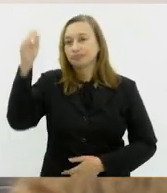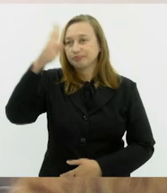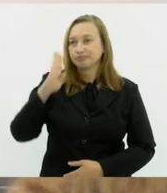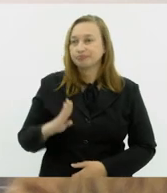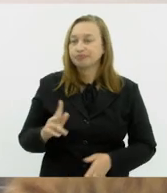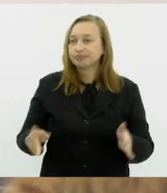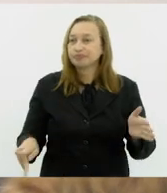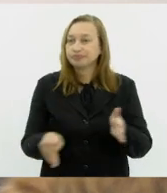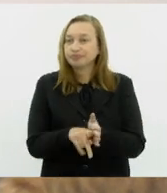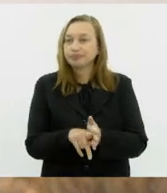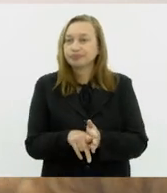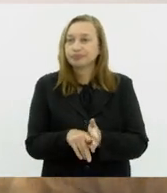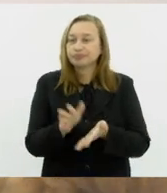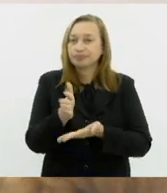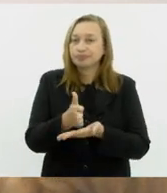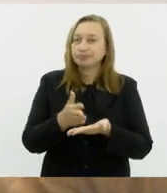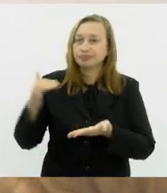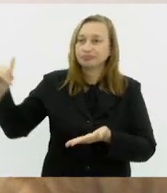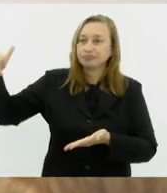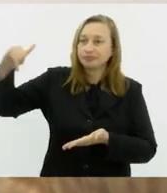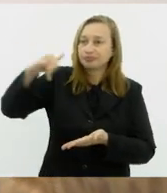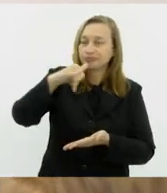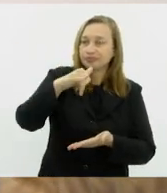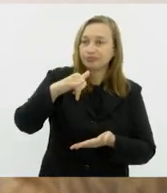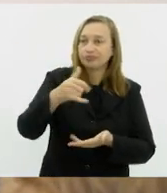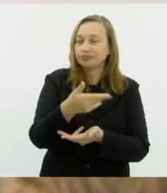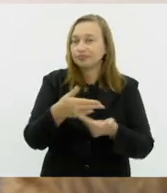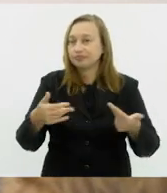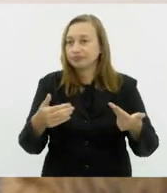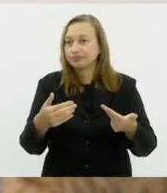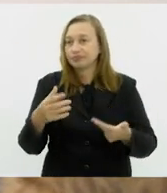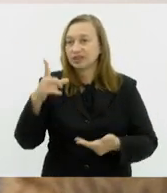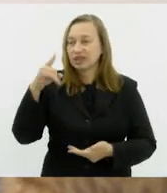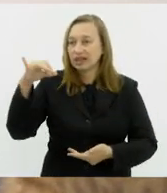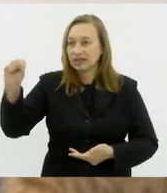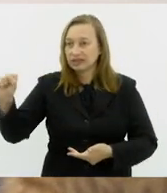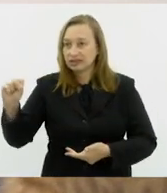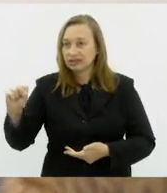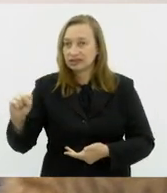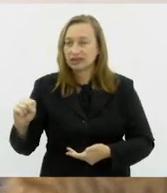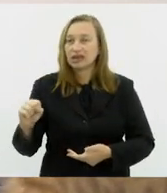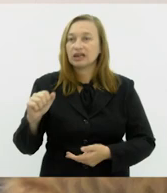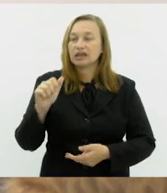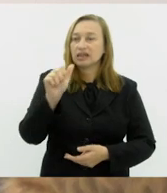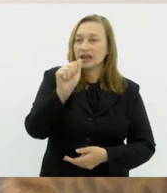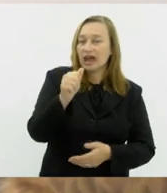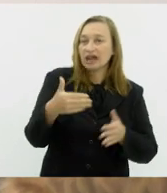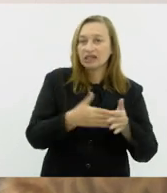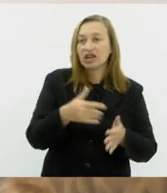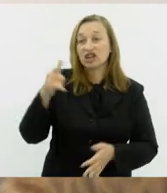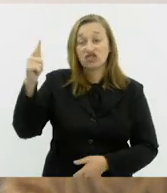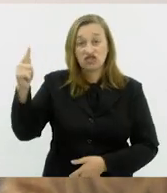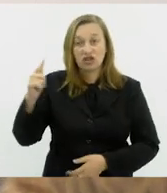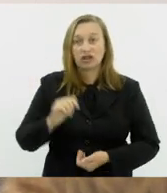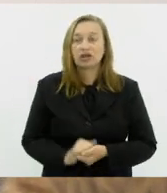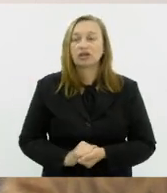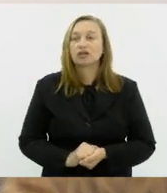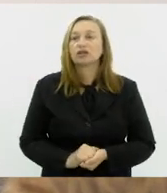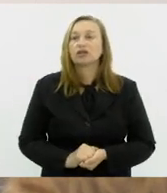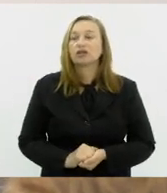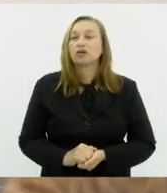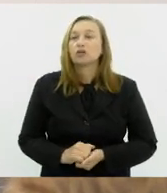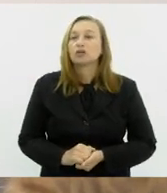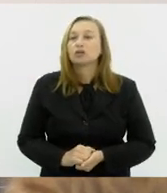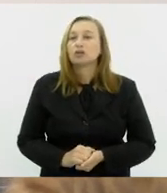parte dele, divide o espaço aéreo em diferentes classes, designadas de A a G, com uma de suas próprias